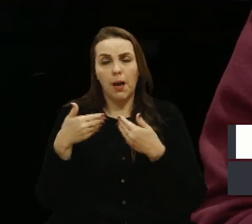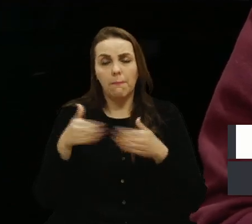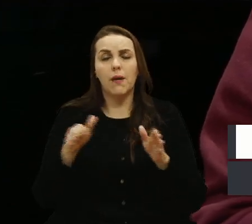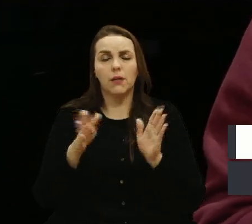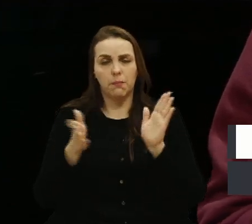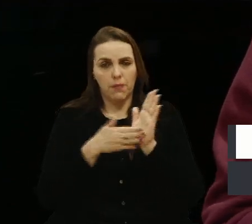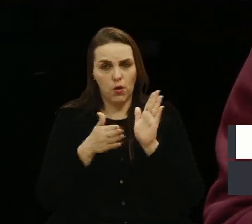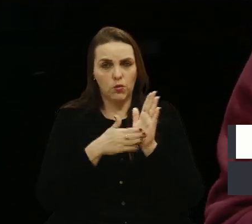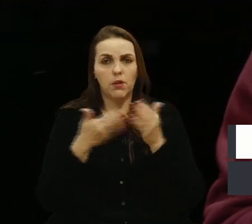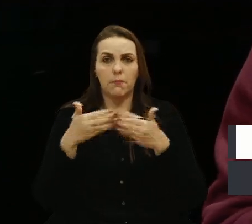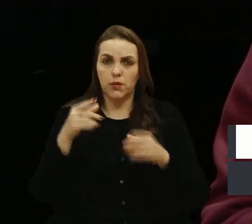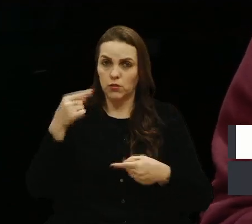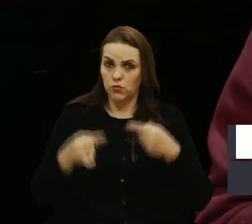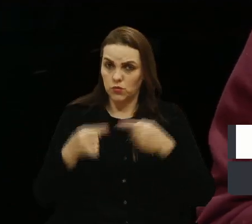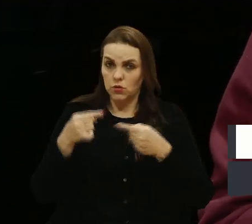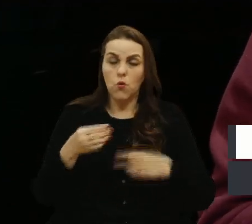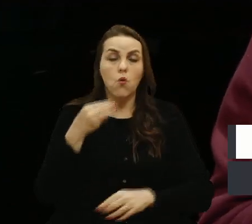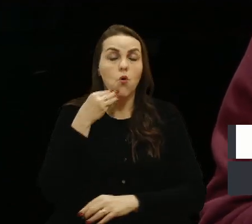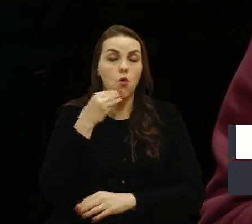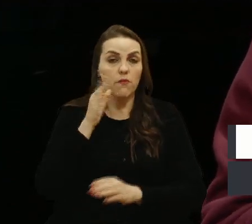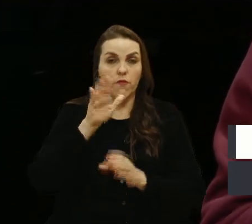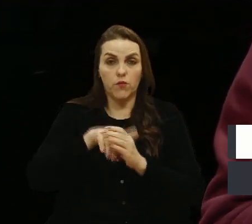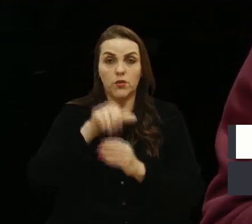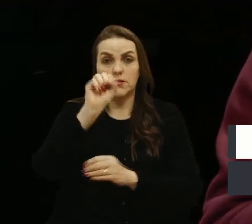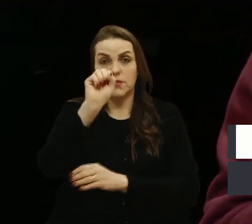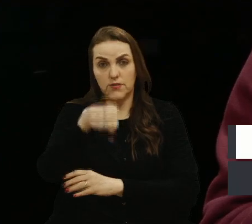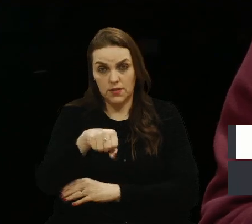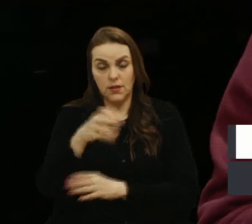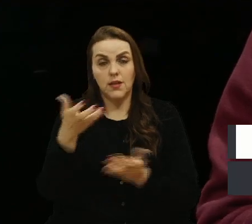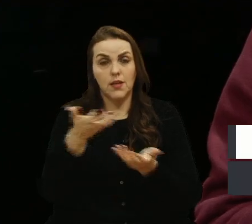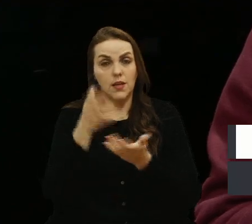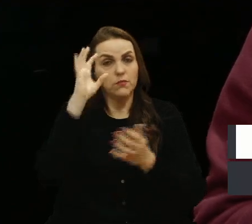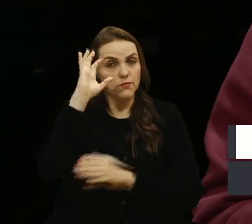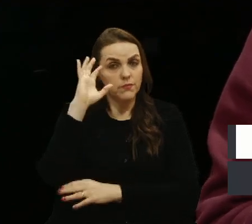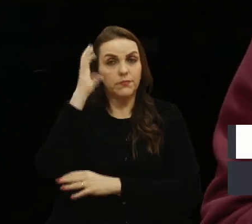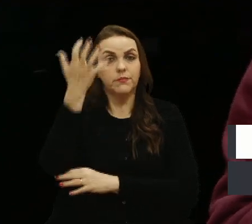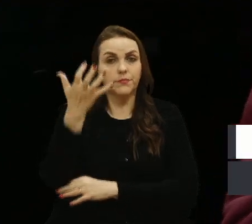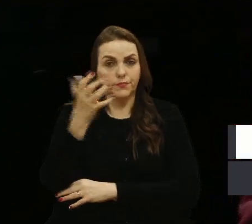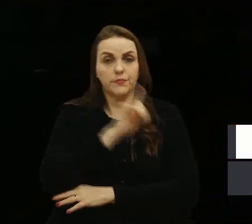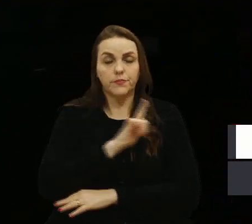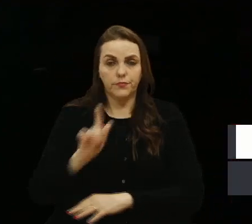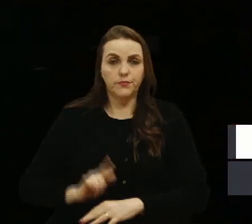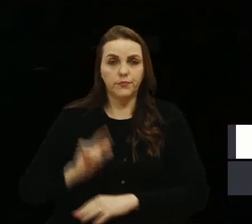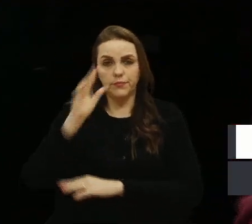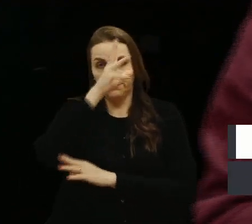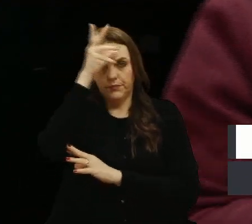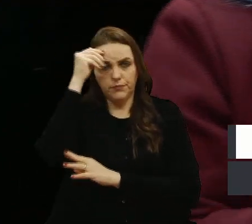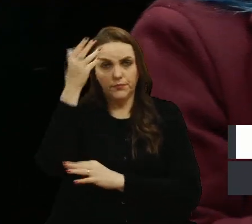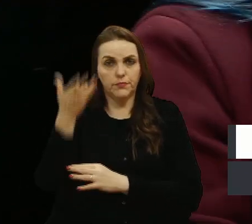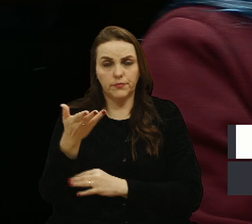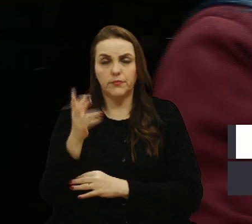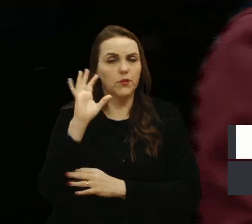discussão. Então, obviamente, votaremos sim e queremos ver resolutividade do governo municipal, que não é isso que vem acontecendo